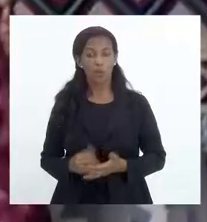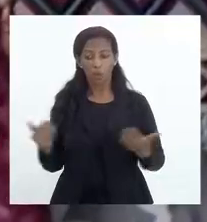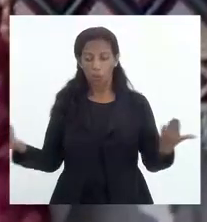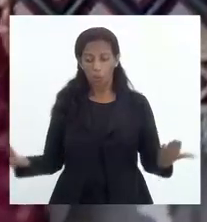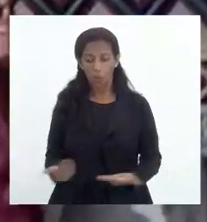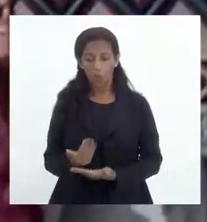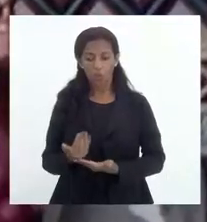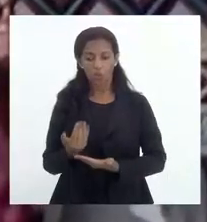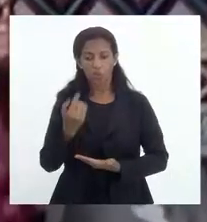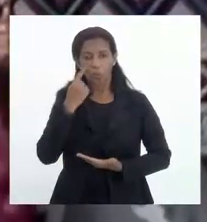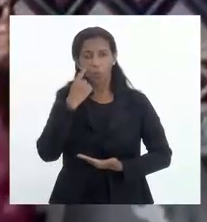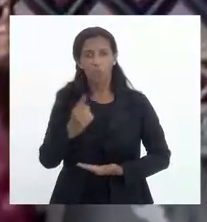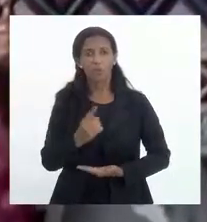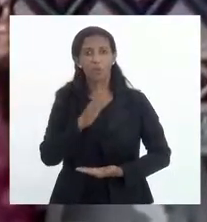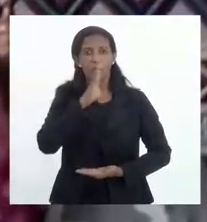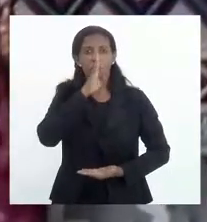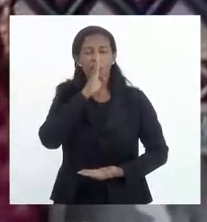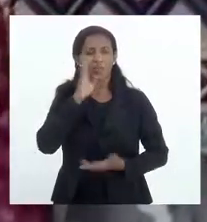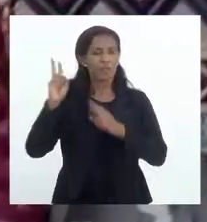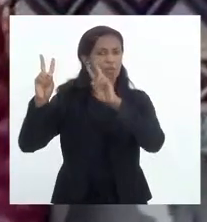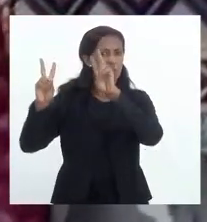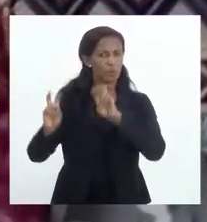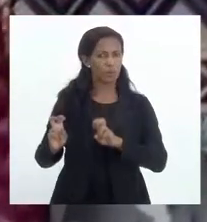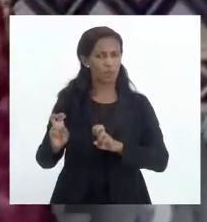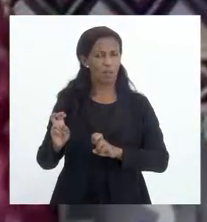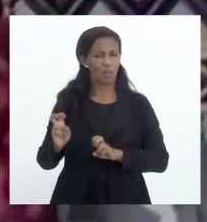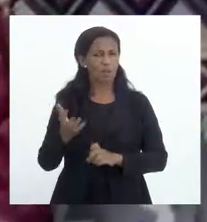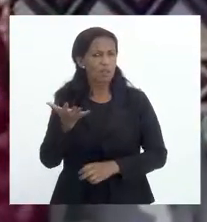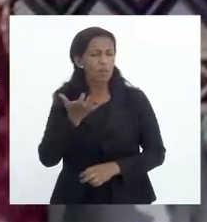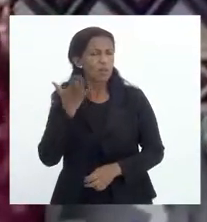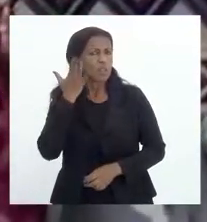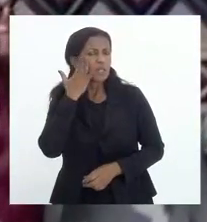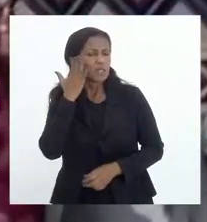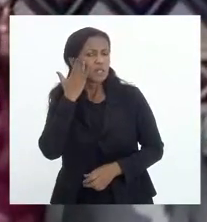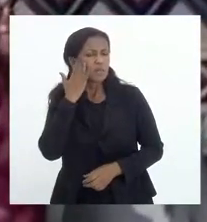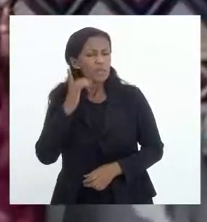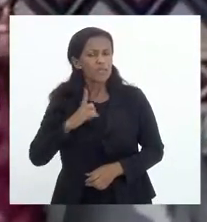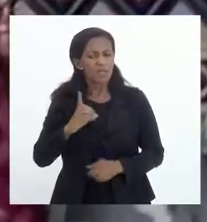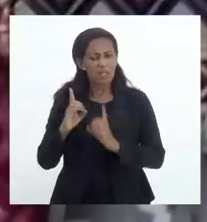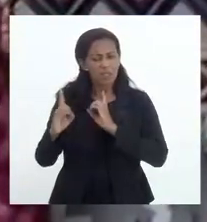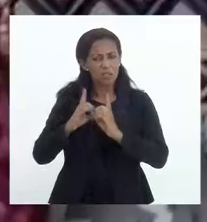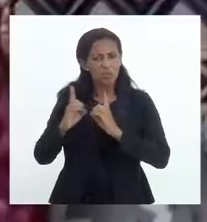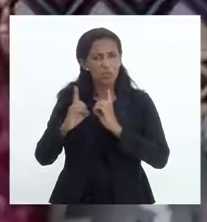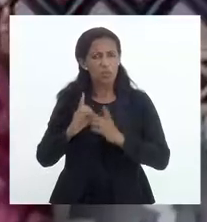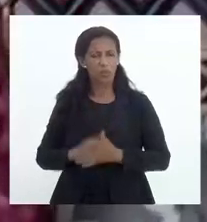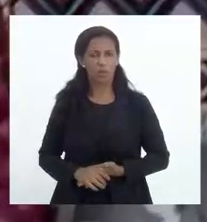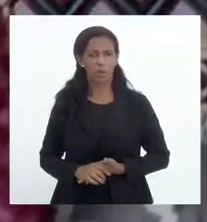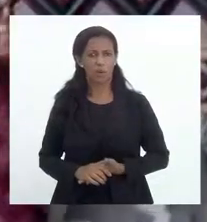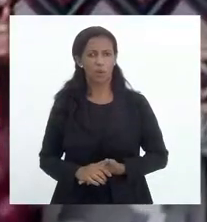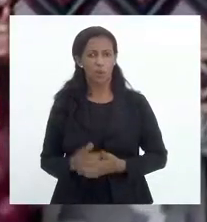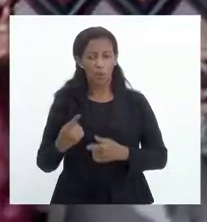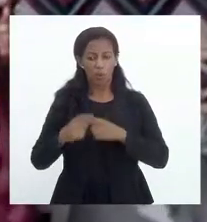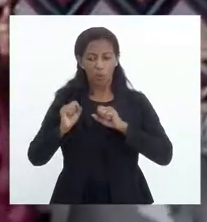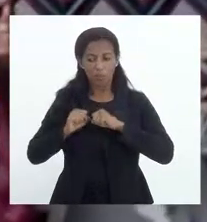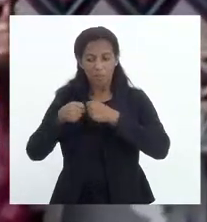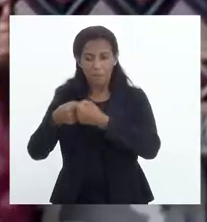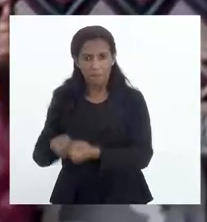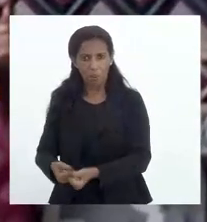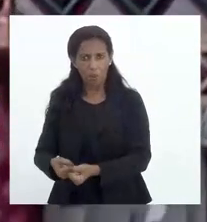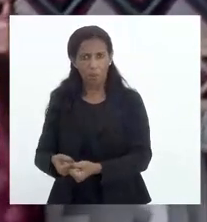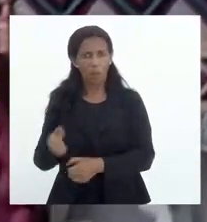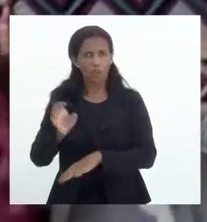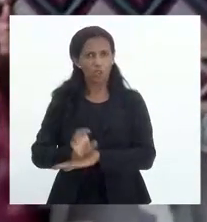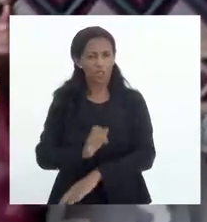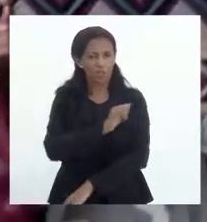um silêncio sobre esse tema. Então, eu gostaria de saber se há, inclusive, essa discussão. Porque o que se impõe ao Rio de Janeiro,